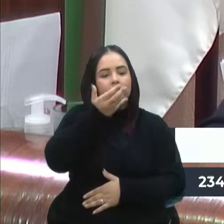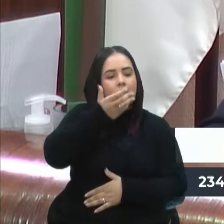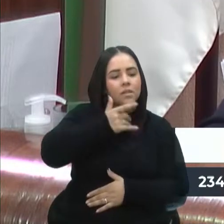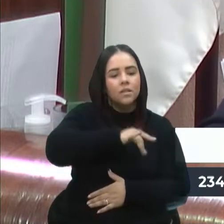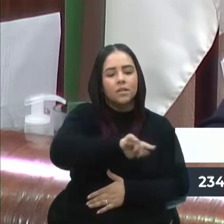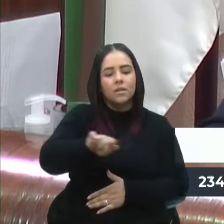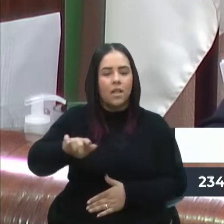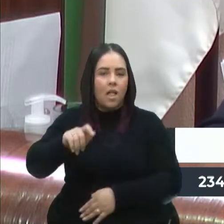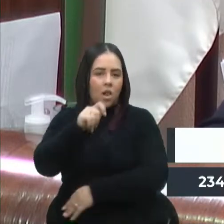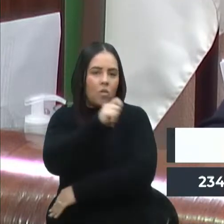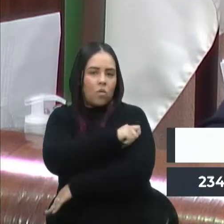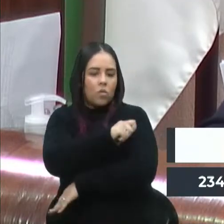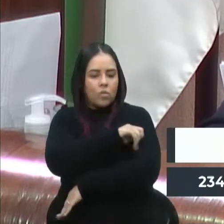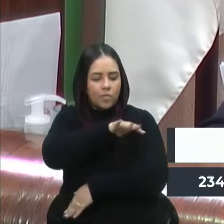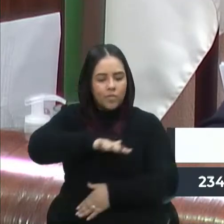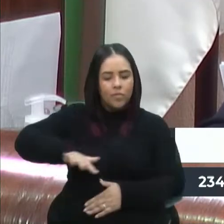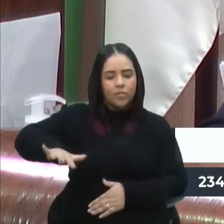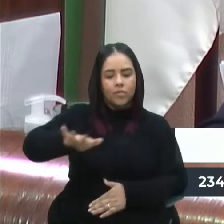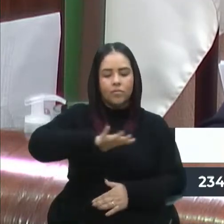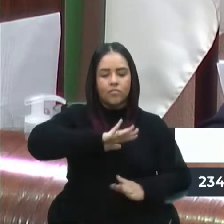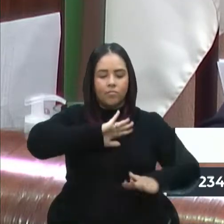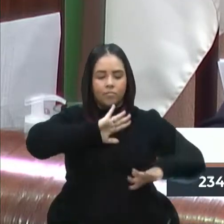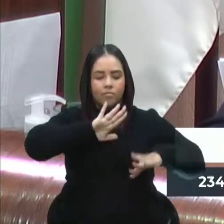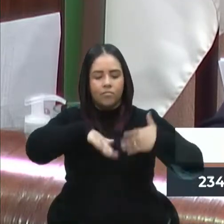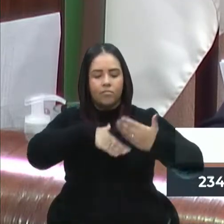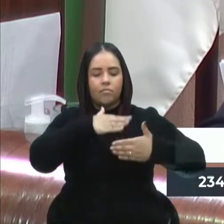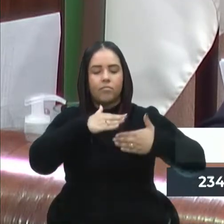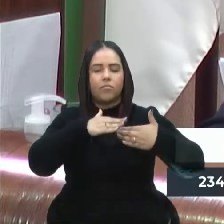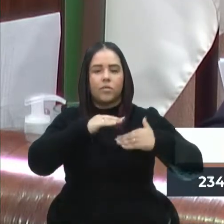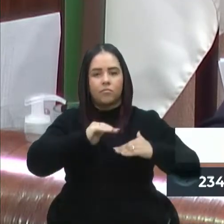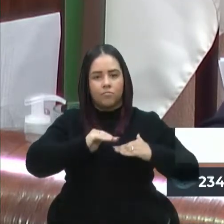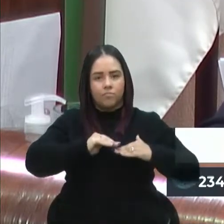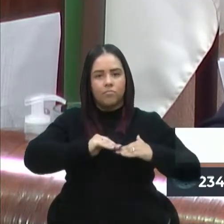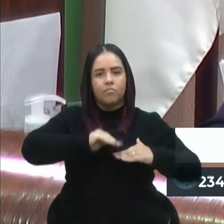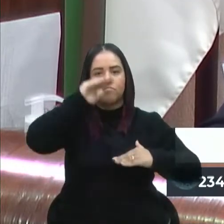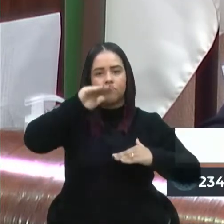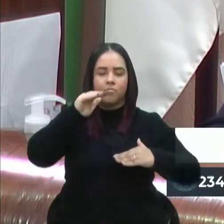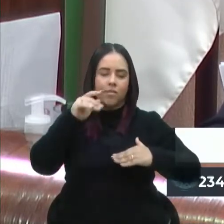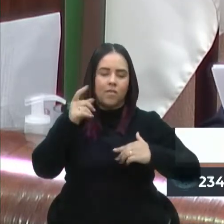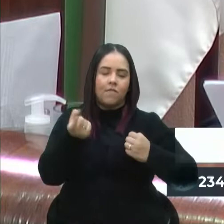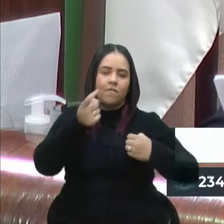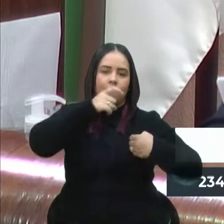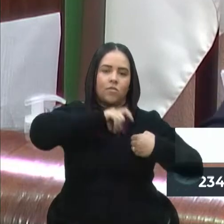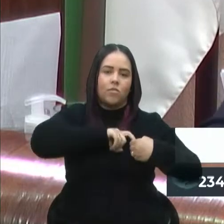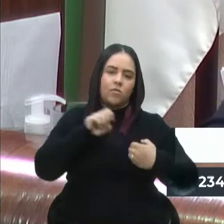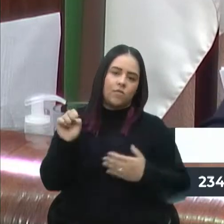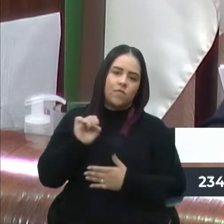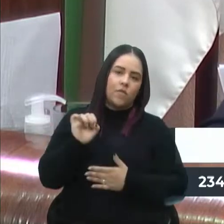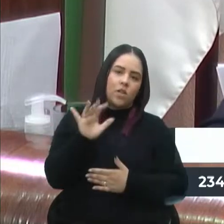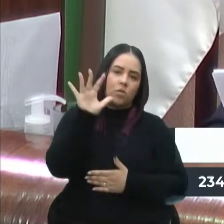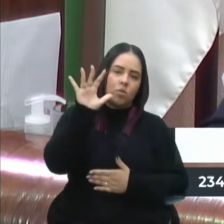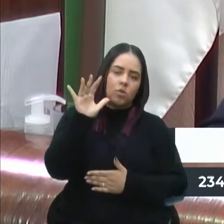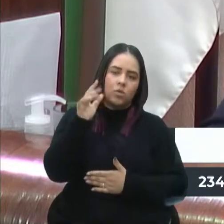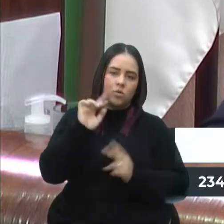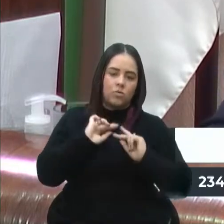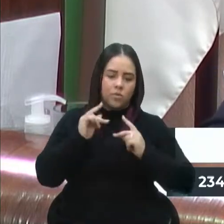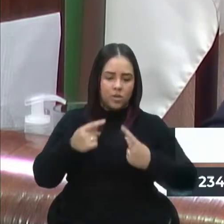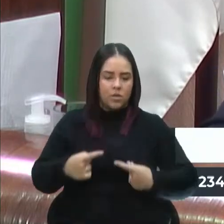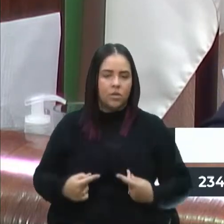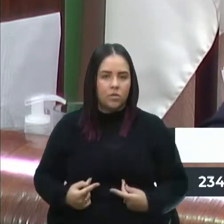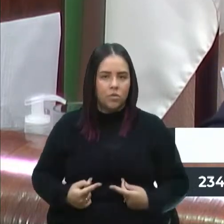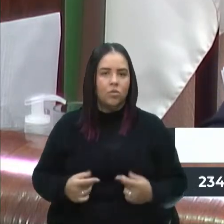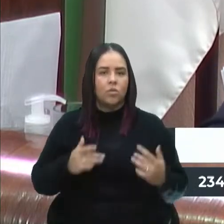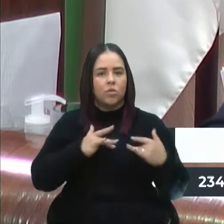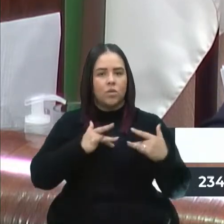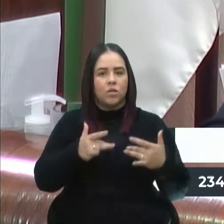um espaço destinado a construção do crescimento e ao Resgate dos valores humanos onde haja solidariedade